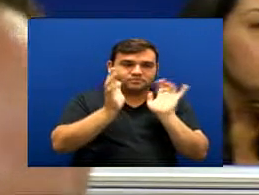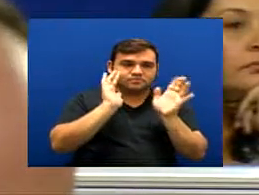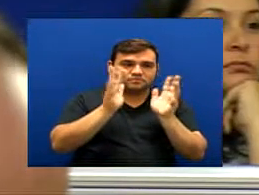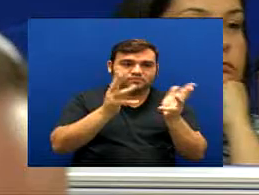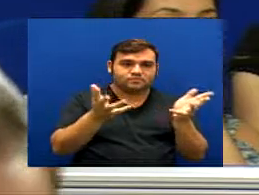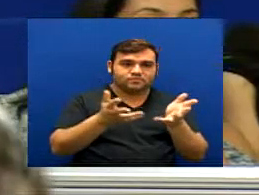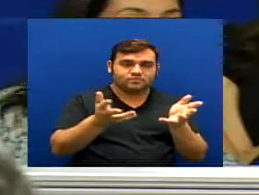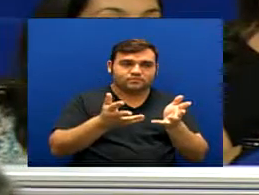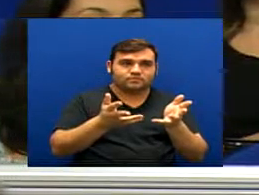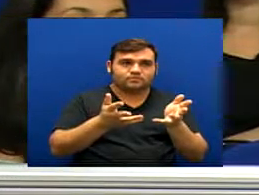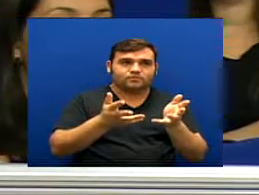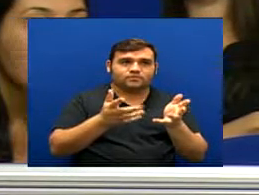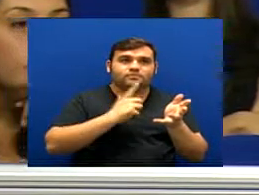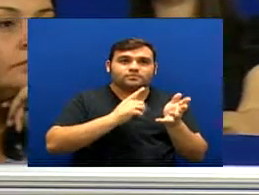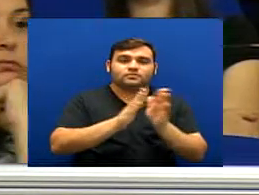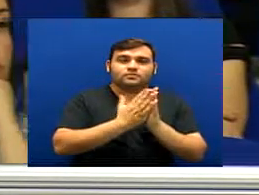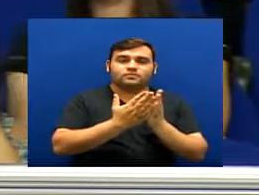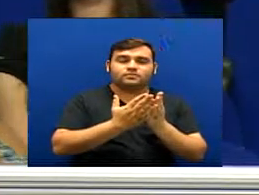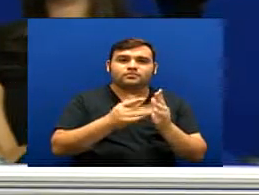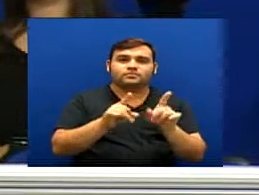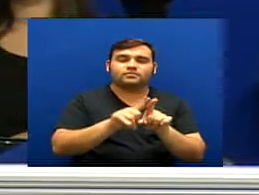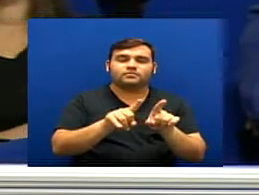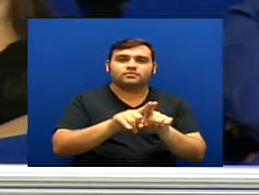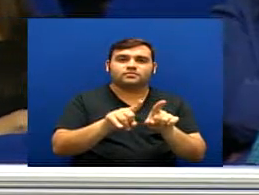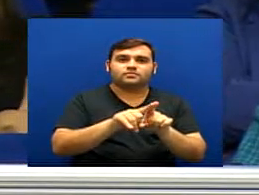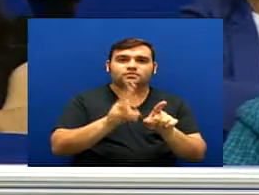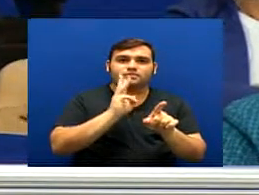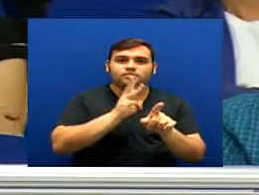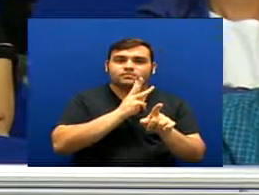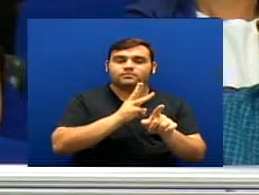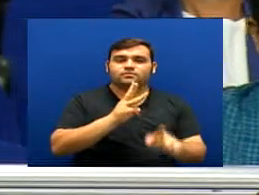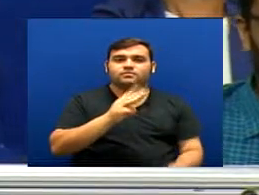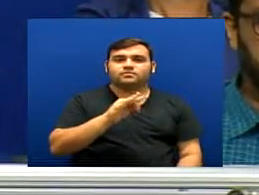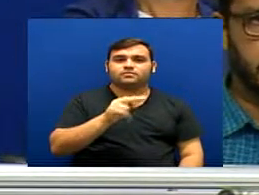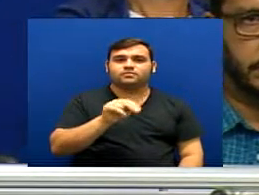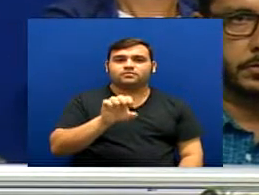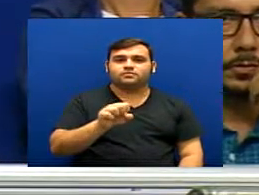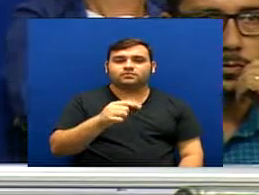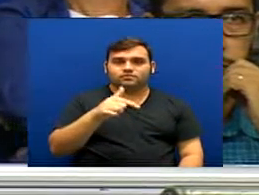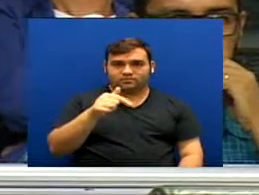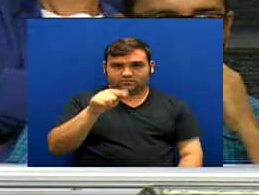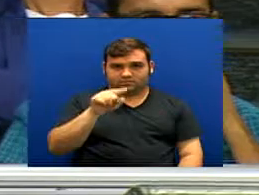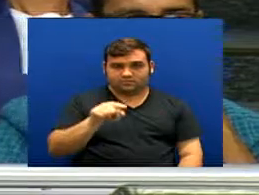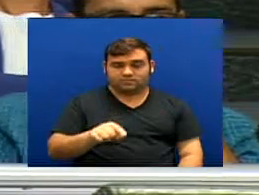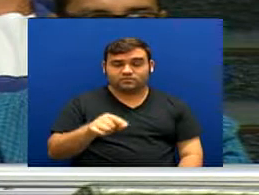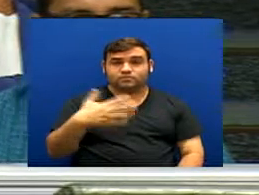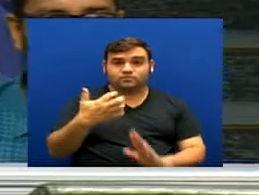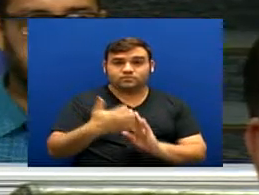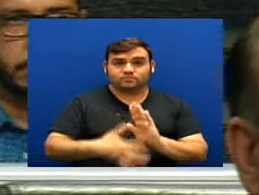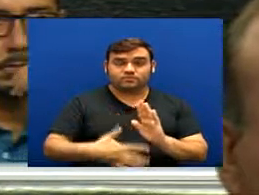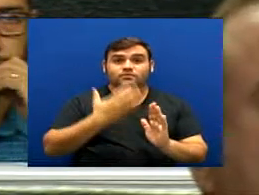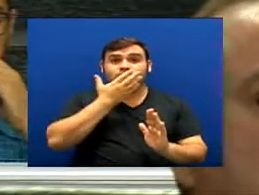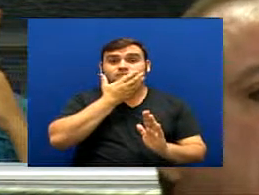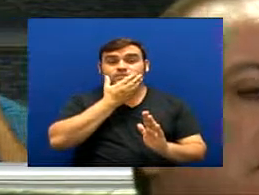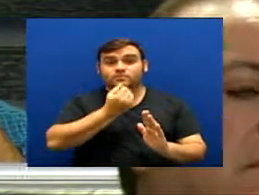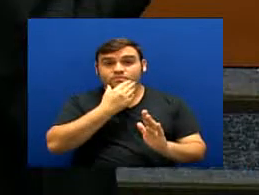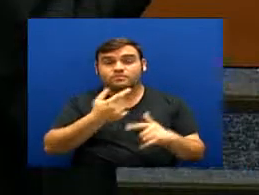Colégio Santa Escolástica, acho que o motivo, né, da Silvia ter lembrado, muito obrigado, Silvia, né, do convite